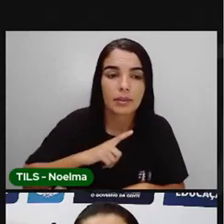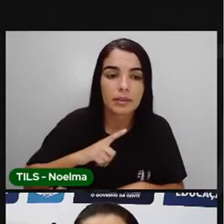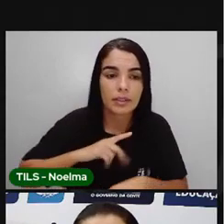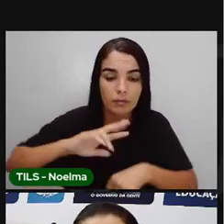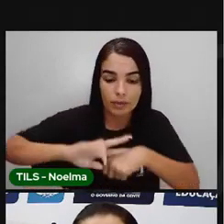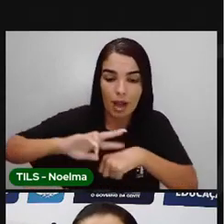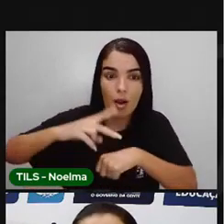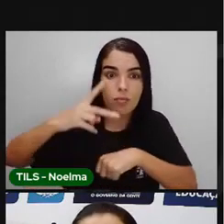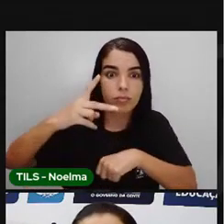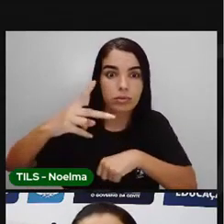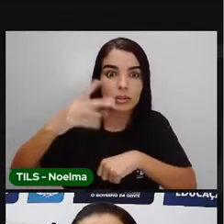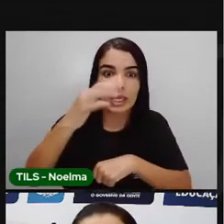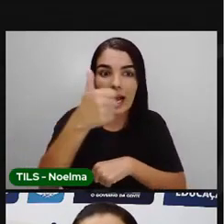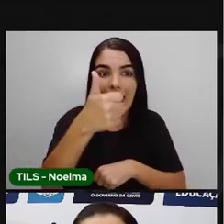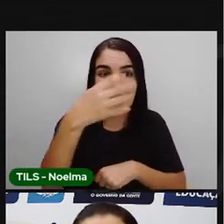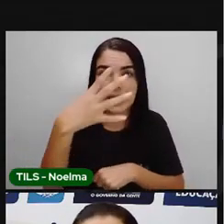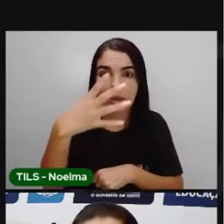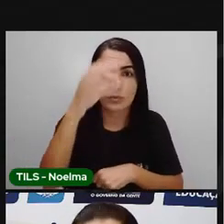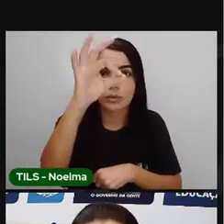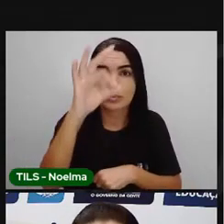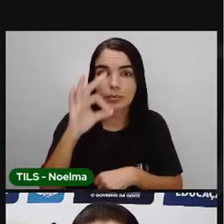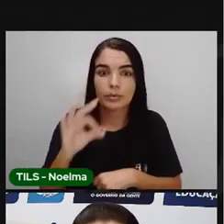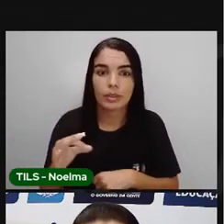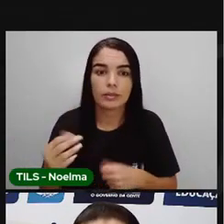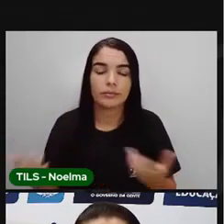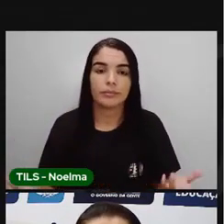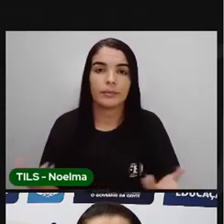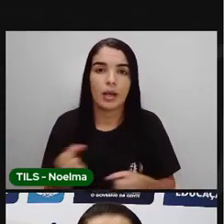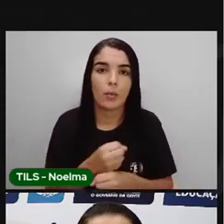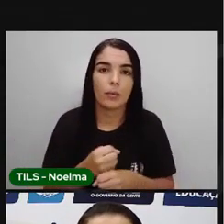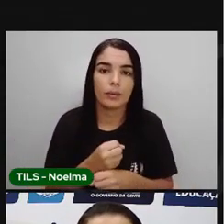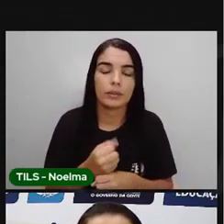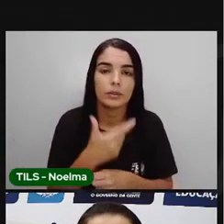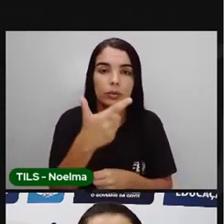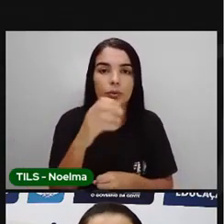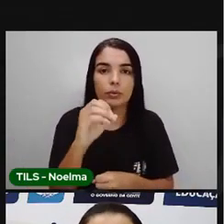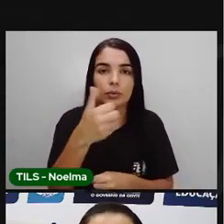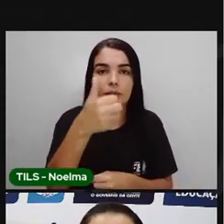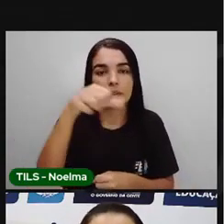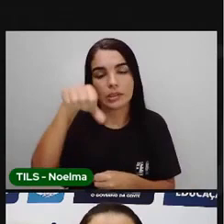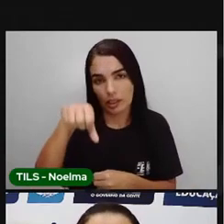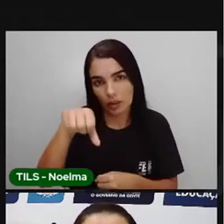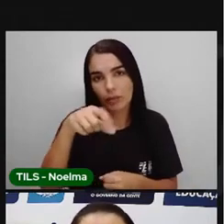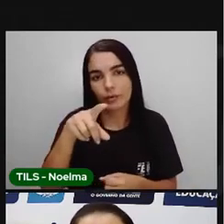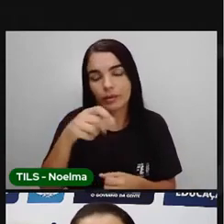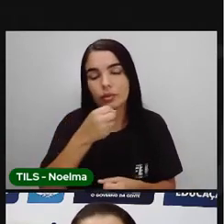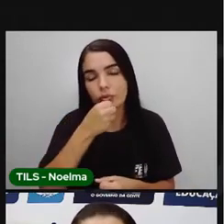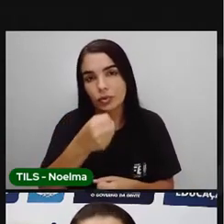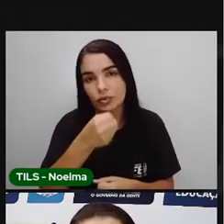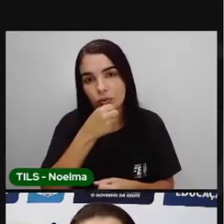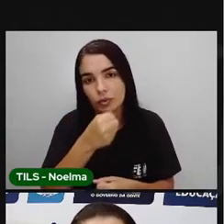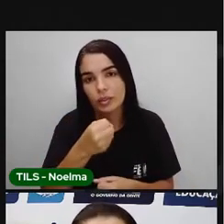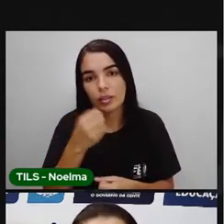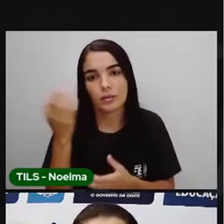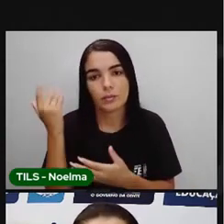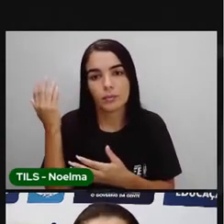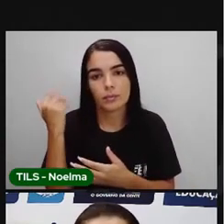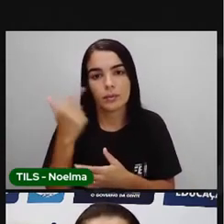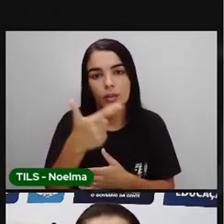14% em relação a 2019. Aí foi uma matéria feita no dia 8 de janeiro